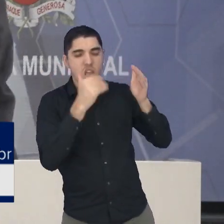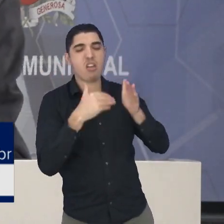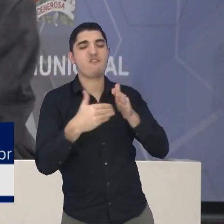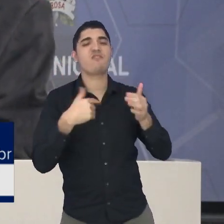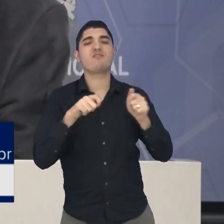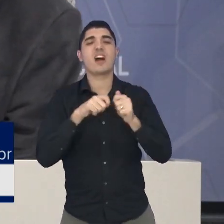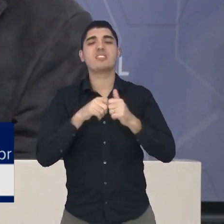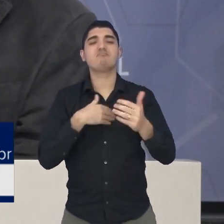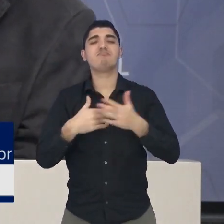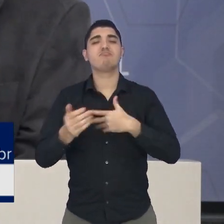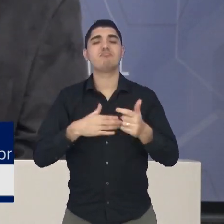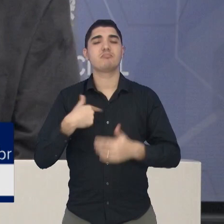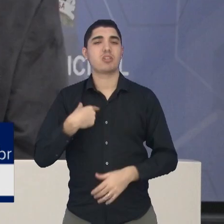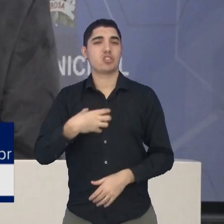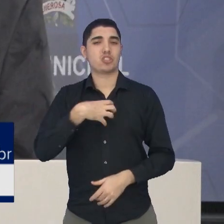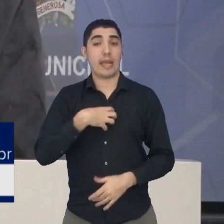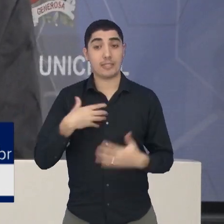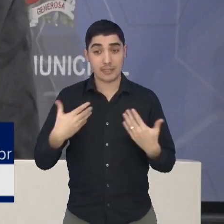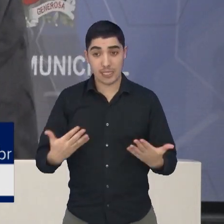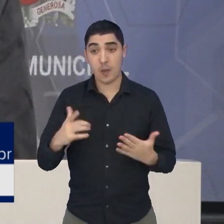enorme, e que tem aqui um resumo,